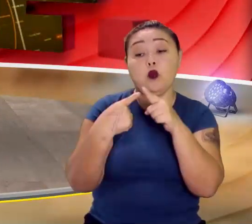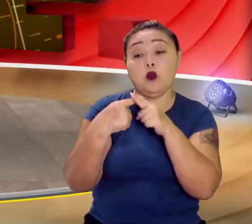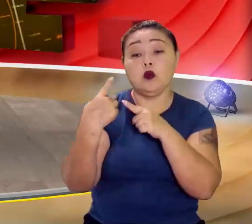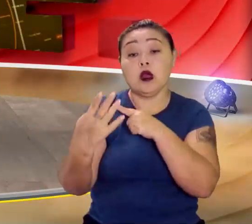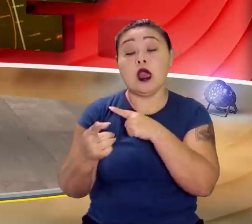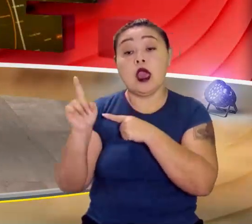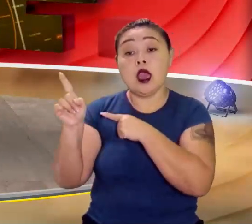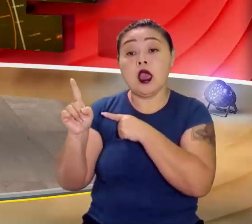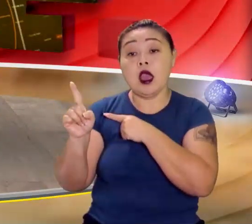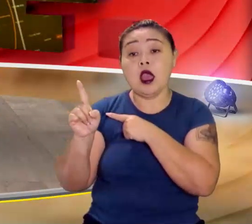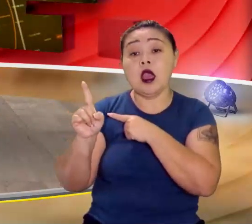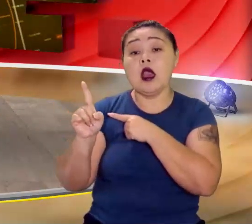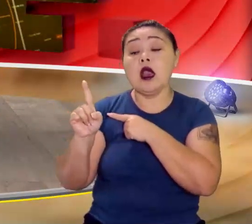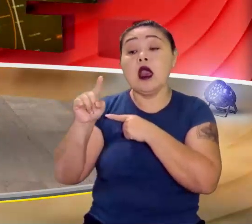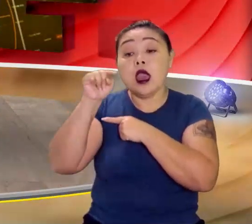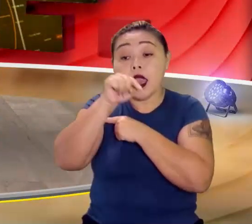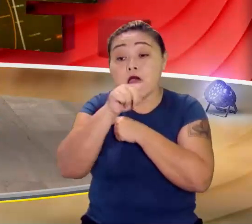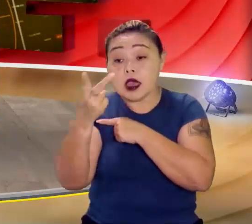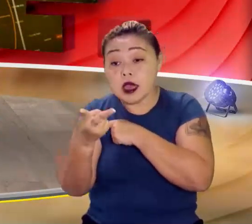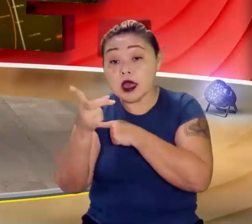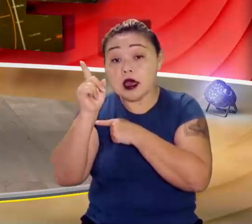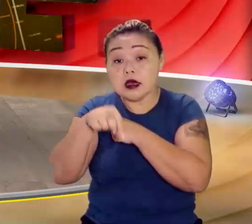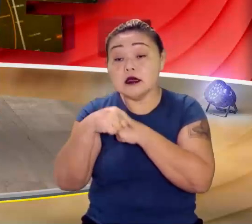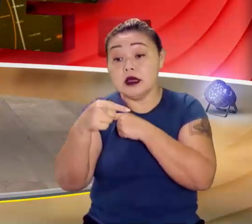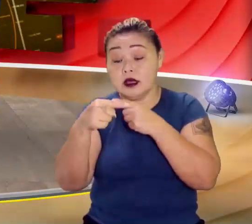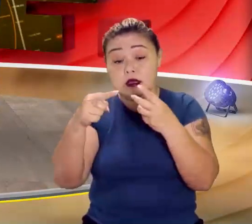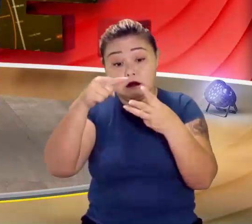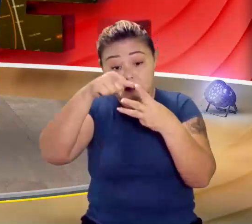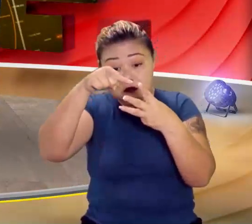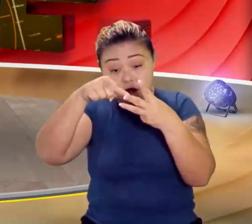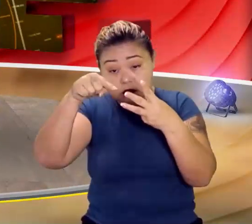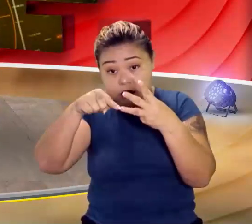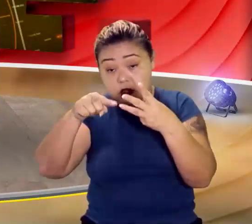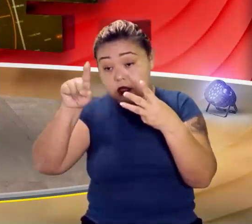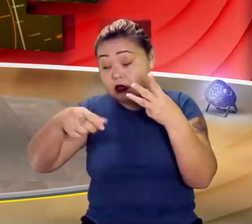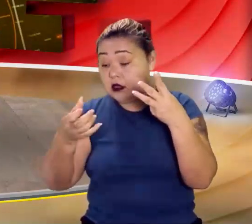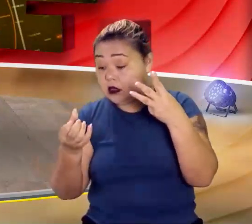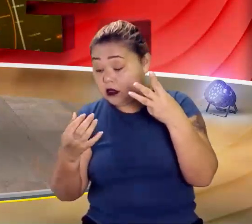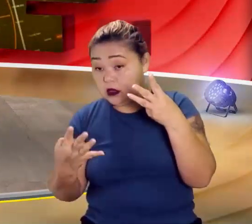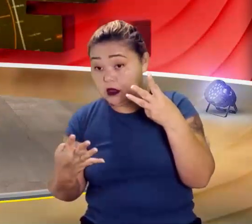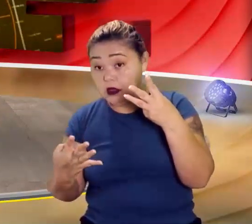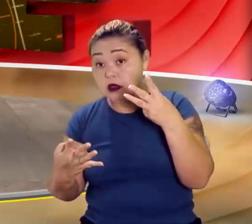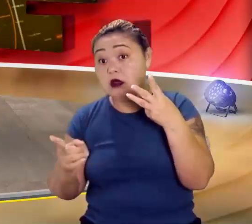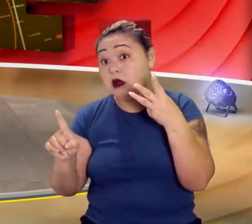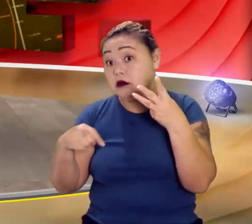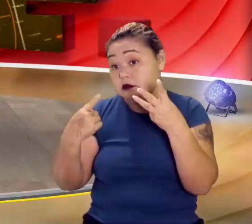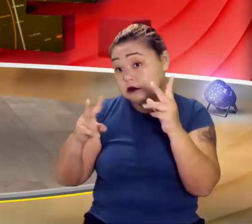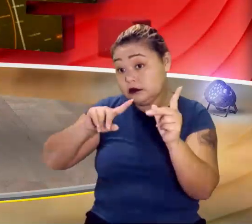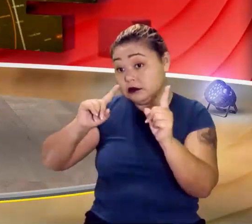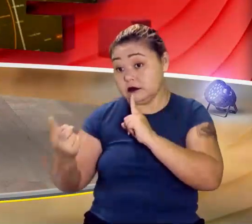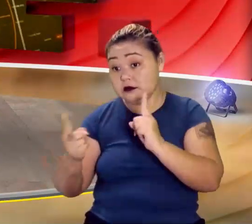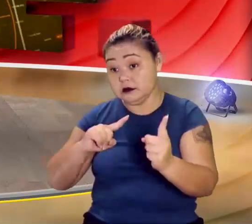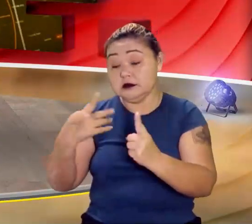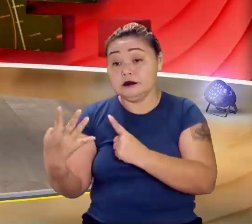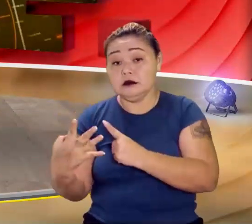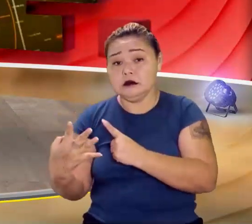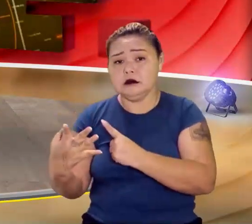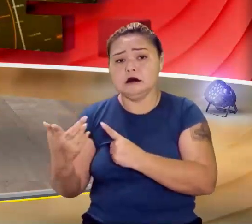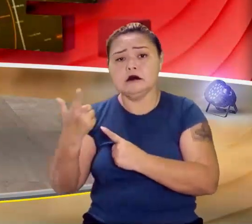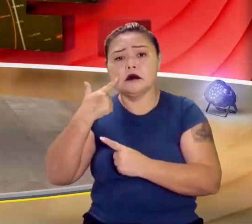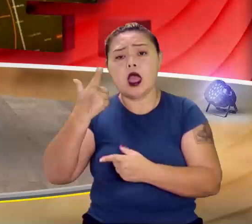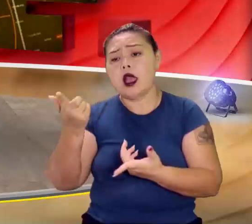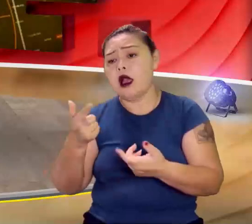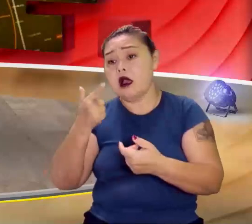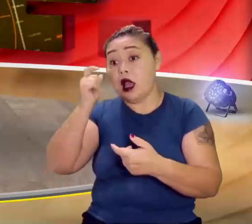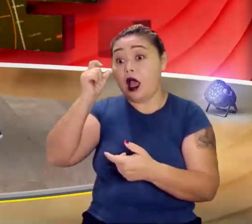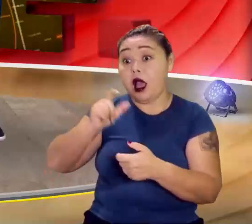Então aqui tem que procurar o número que ele vezes ele vezes ele... Dá 64. Então, por isso que é 4. Então não precisa ficar indignado,